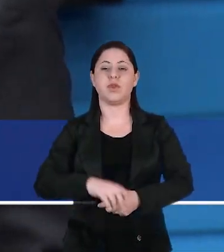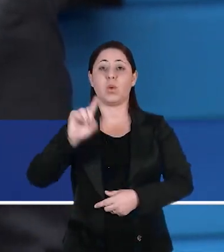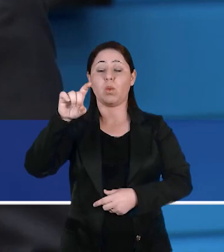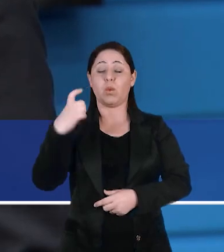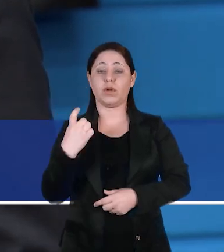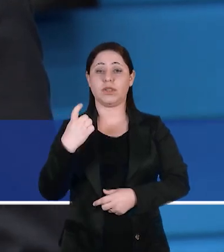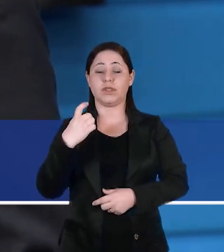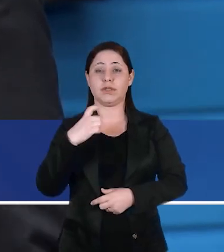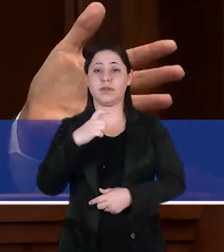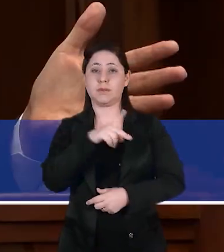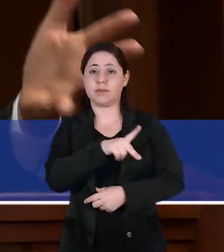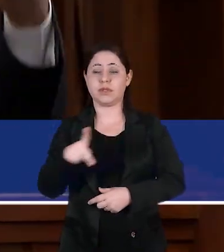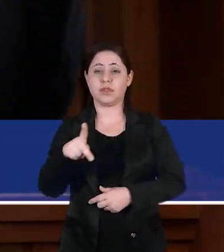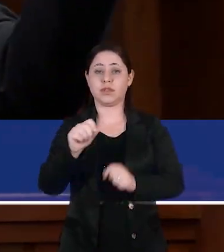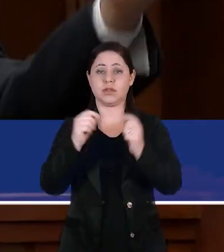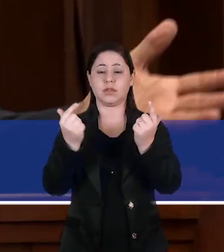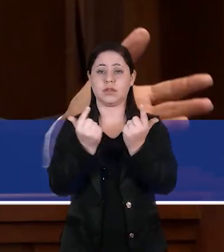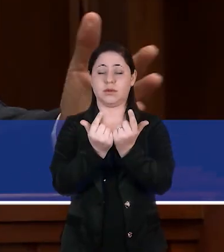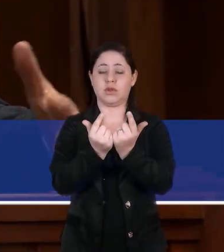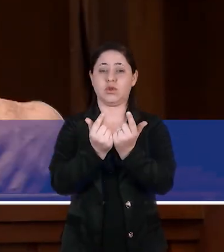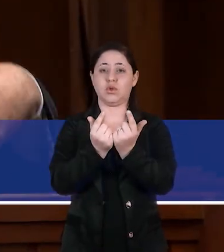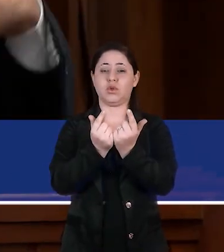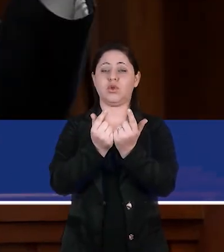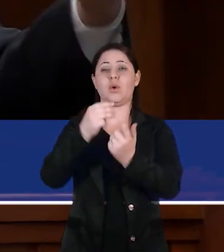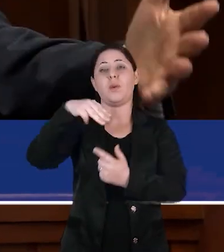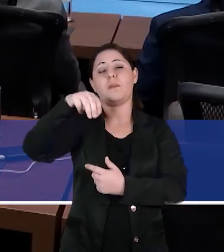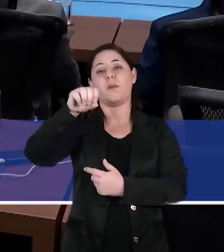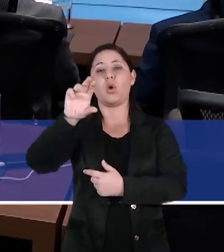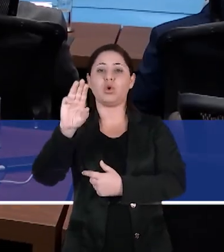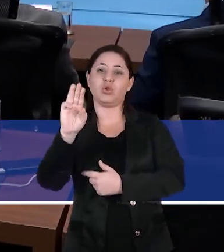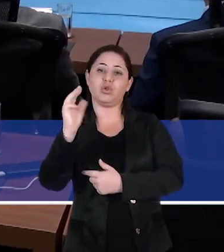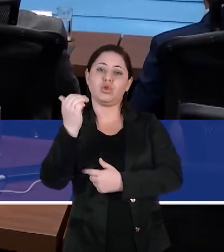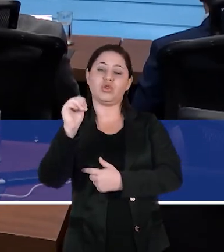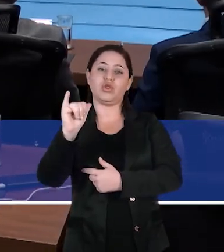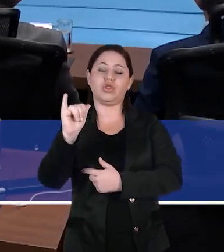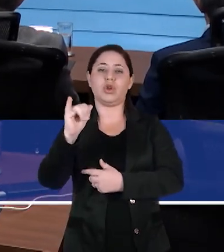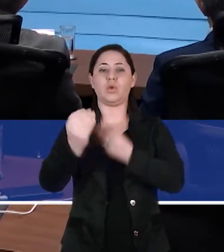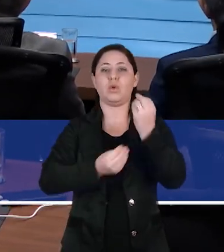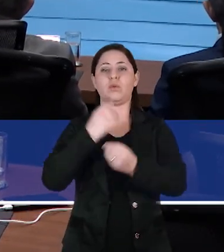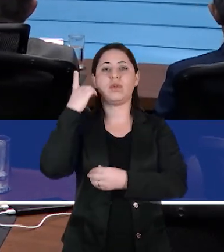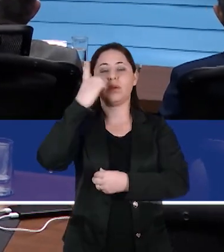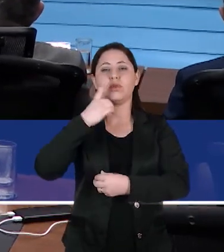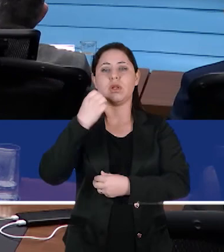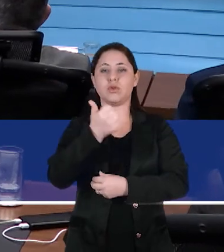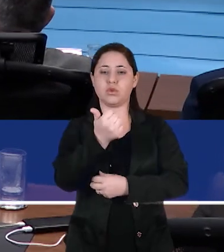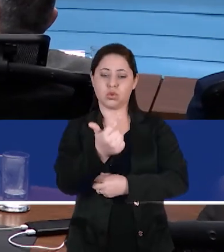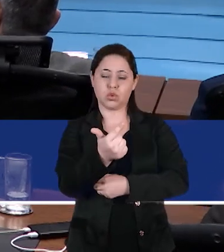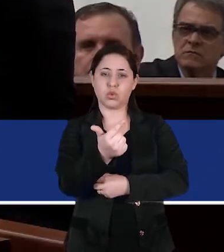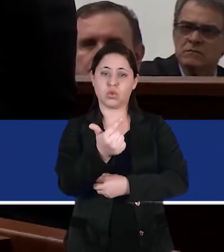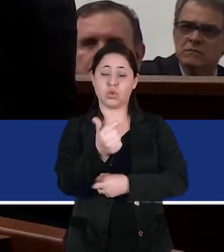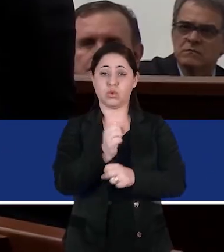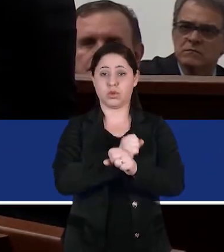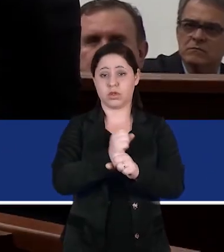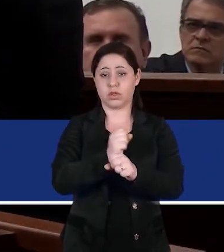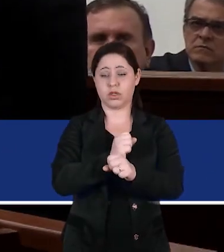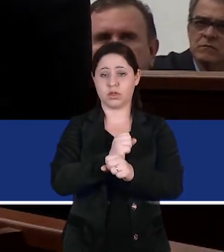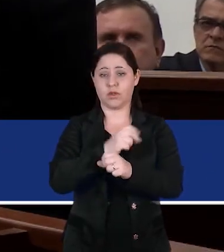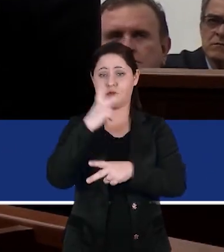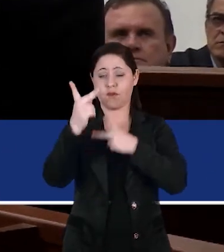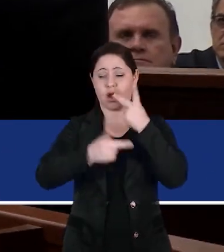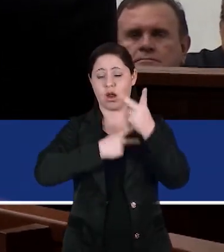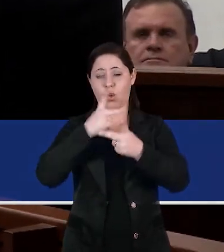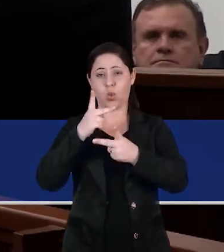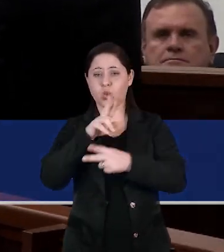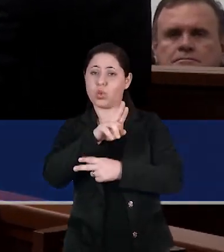da Assembleia, Júnior Mock, é natural de Itápolis, em São Paulo, mas serviu o estado como deputado por 12 anos e discursou em